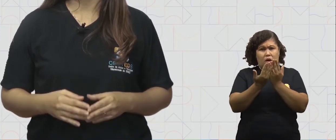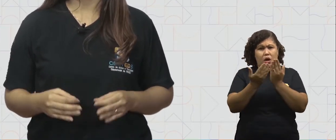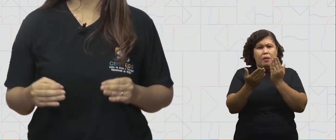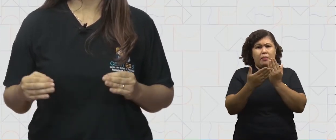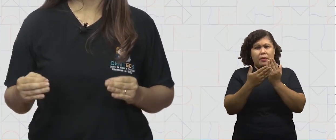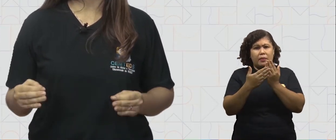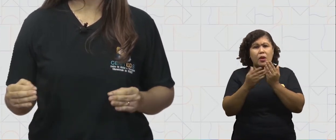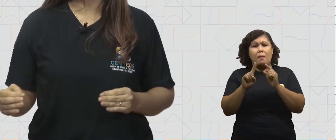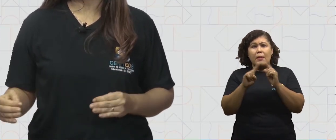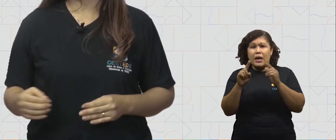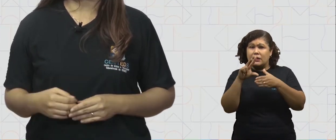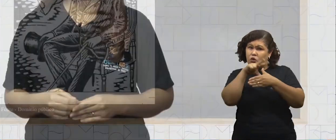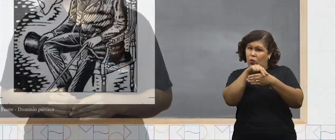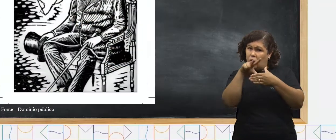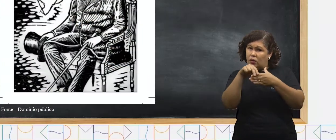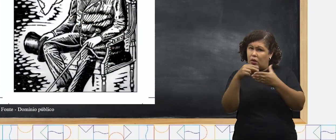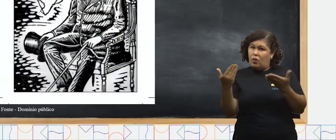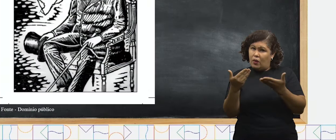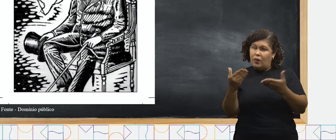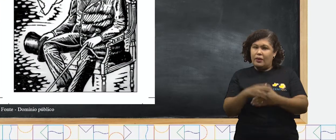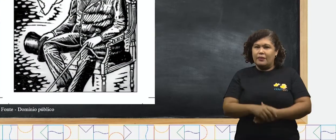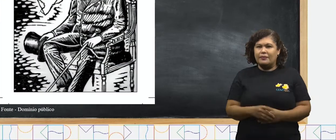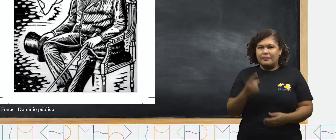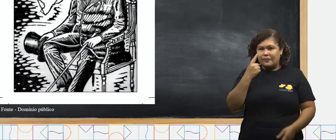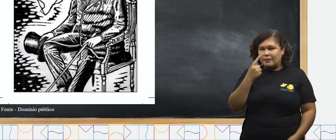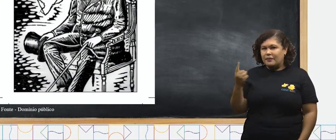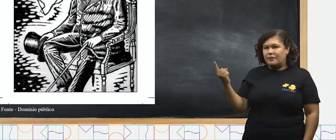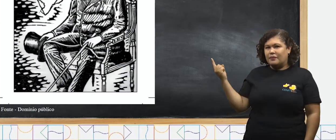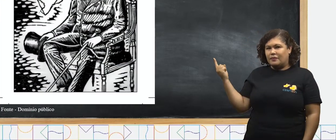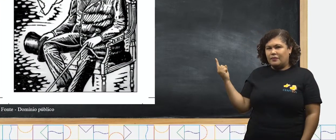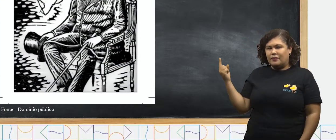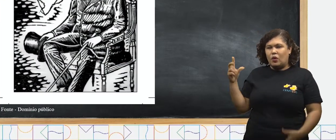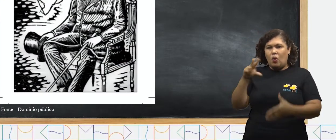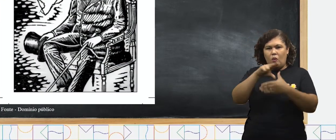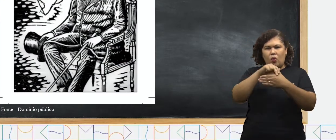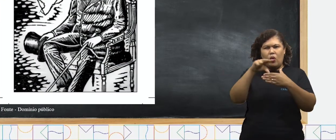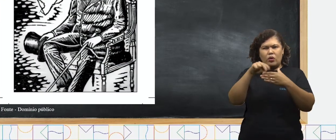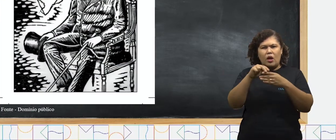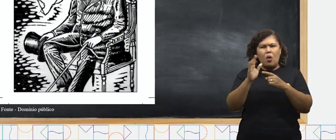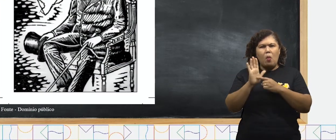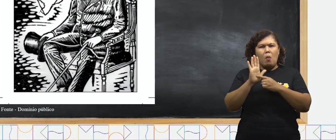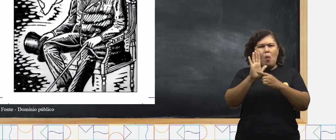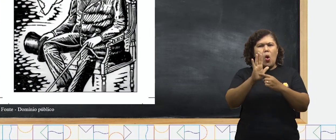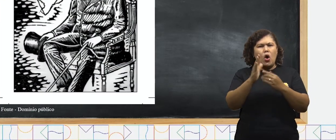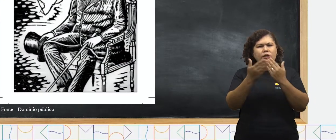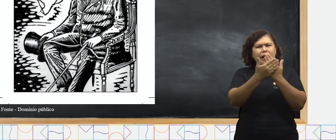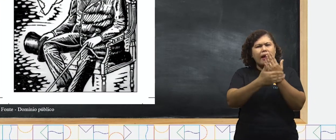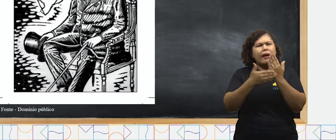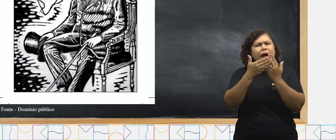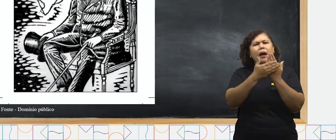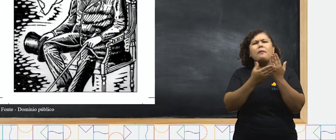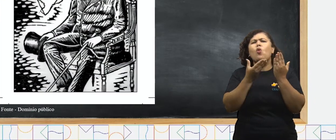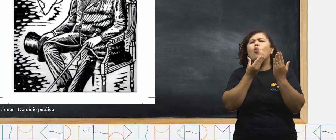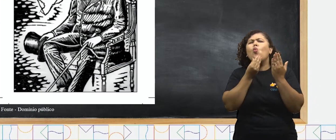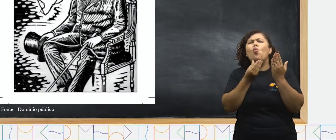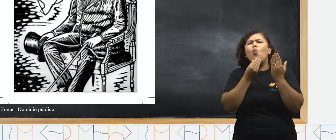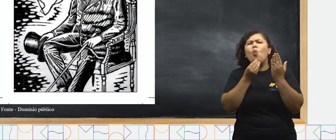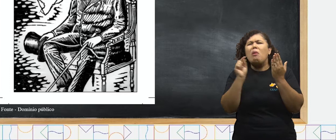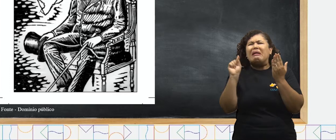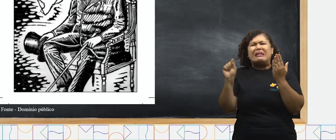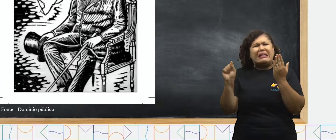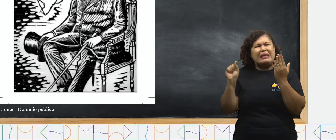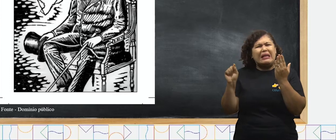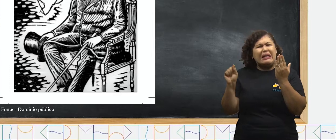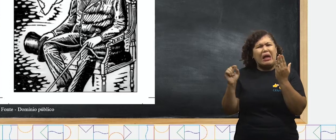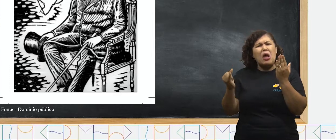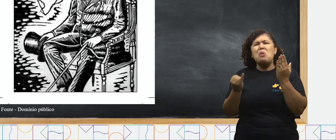de folheto de literatura de cordel. Temos um homem na capa. Quem é ele? Qual